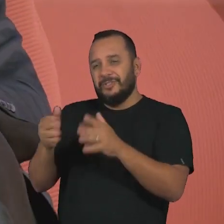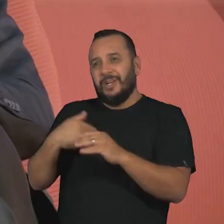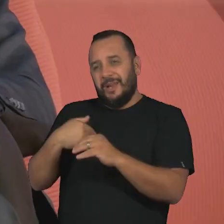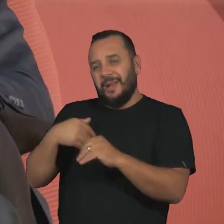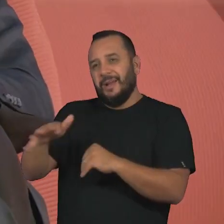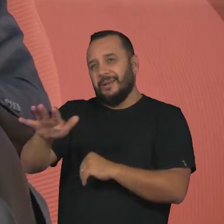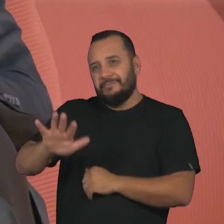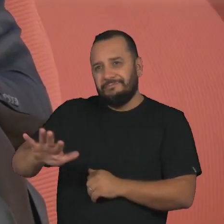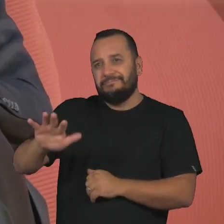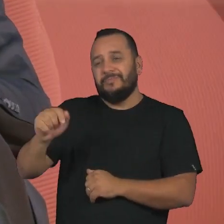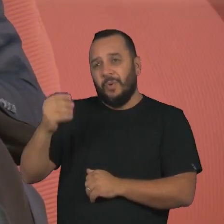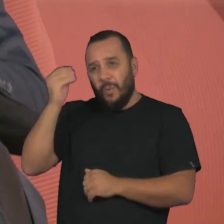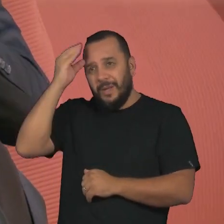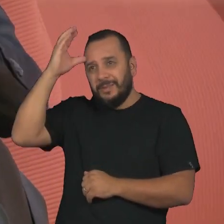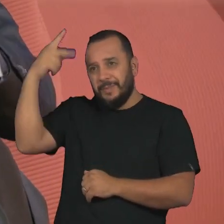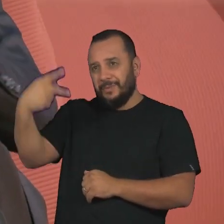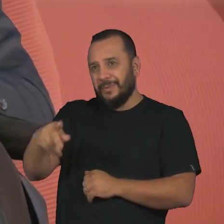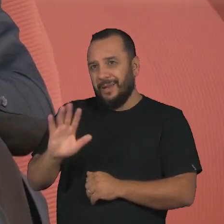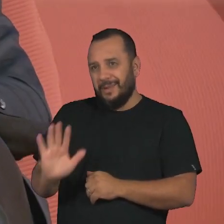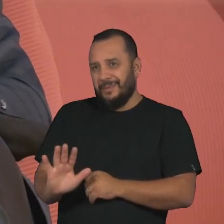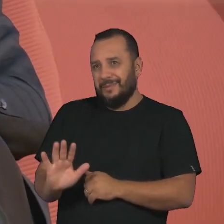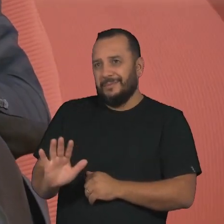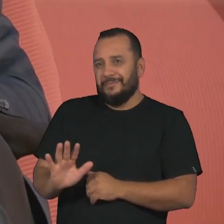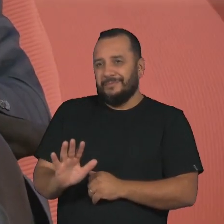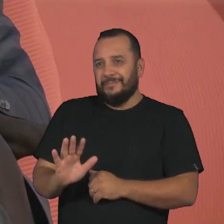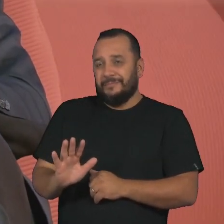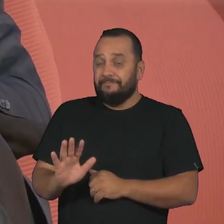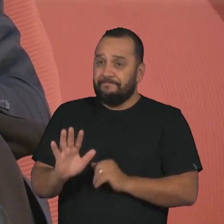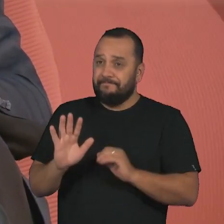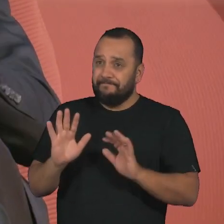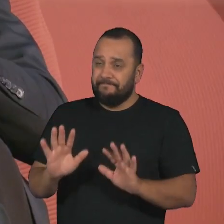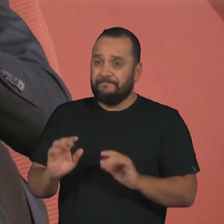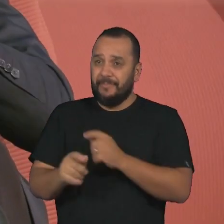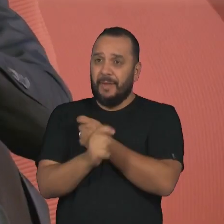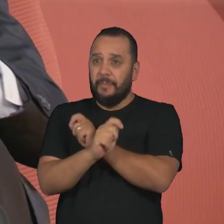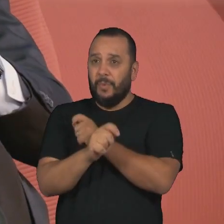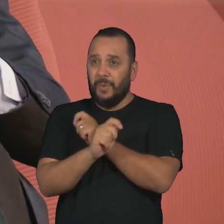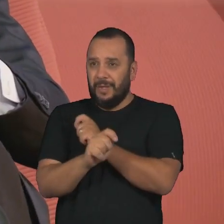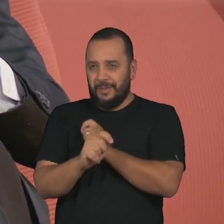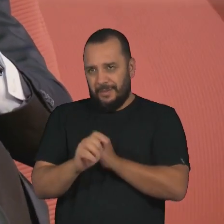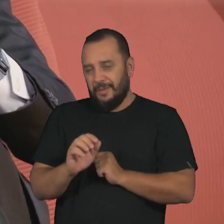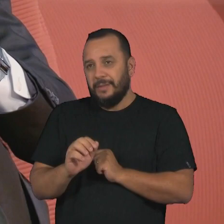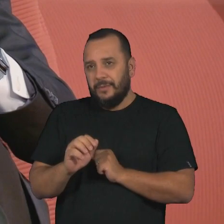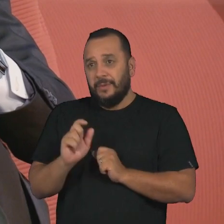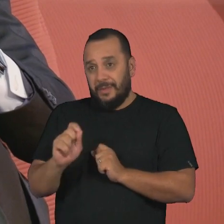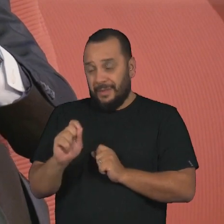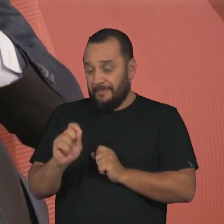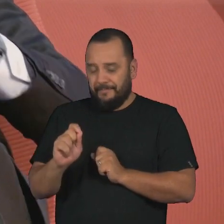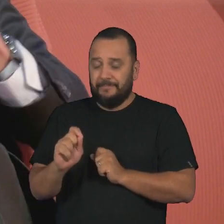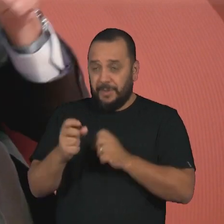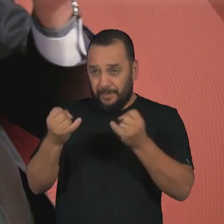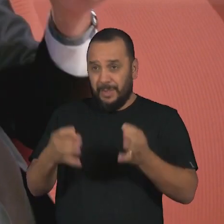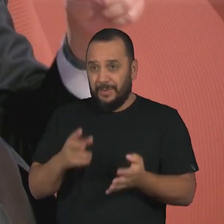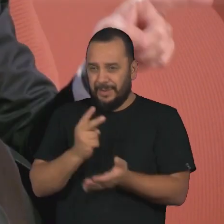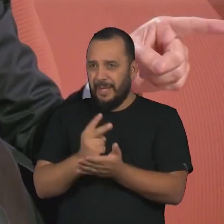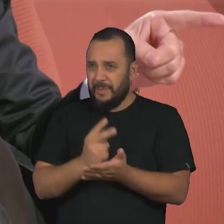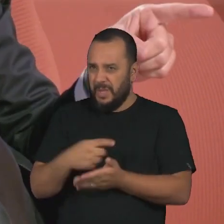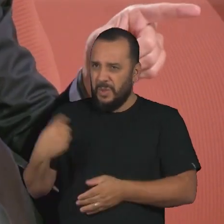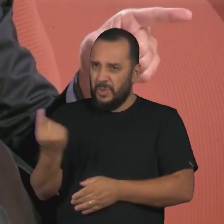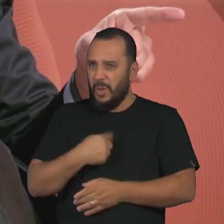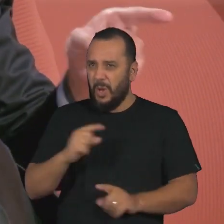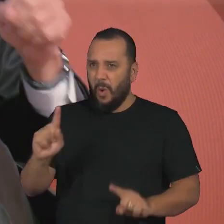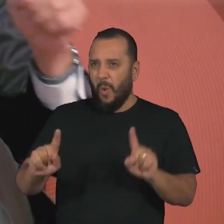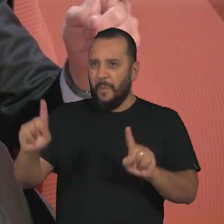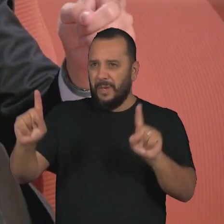conhecimento. Então, o que eu gosto de dizer ali na PUC é que nós não vamos poder competir com a inteligência artificial desse ponto de